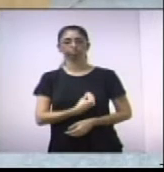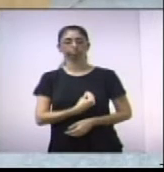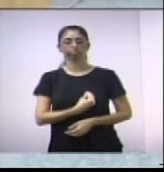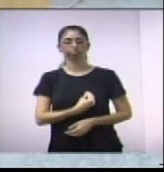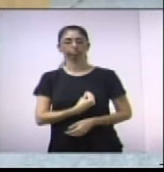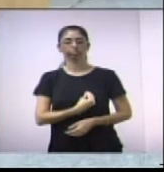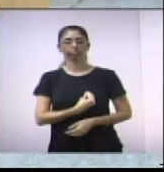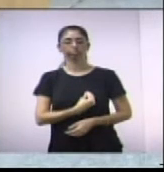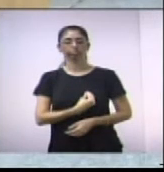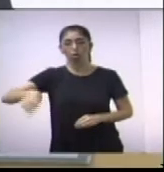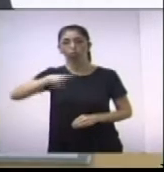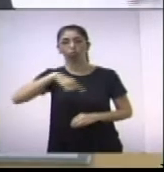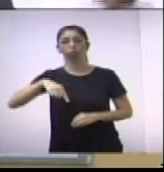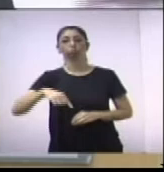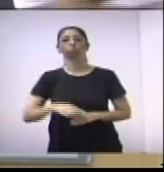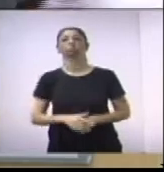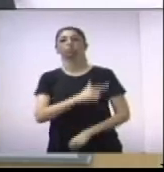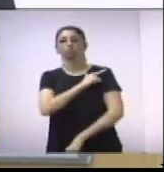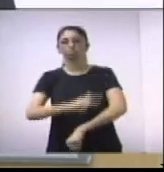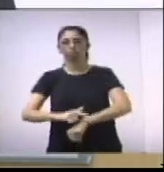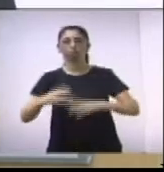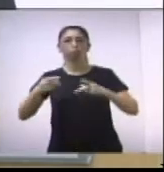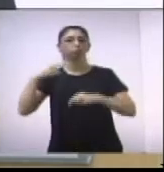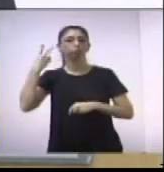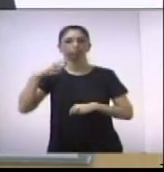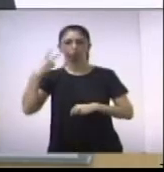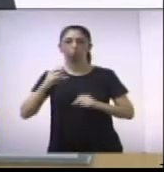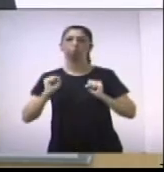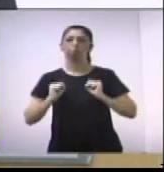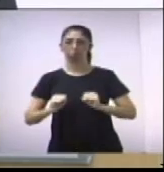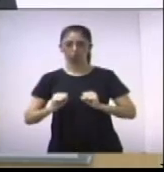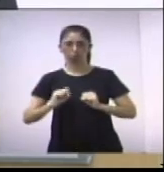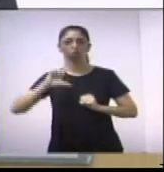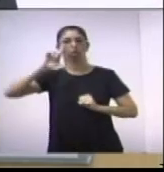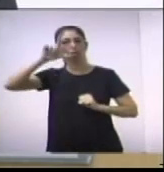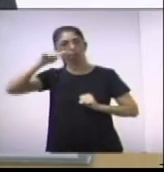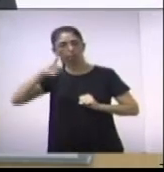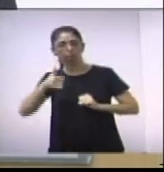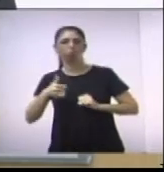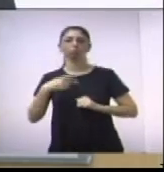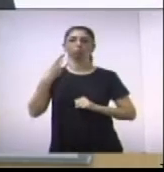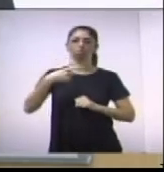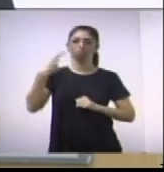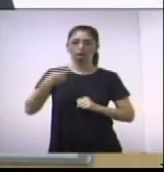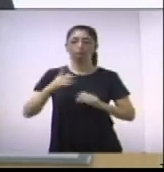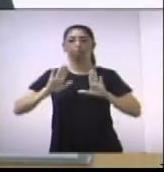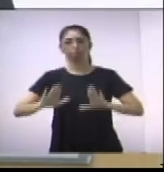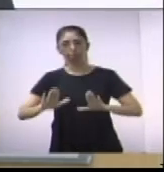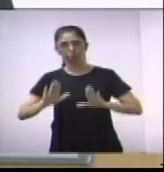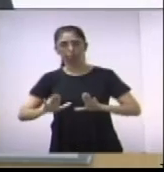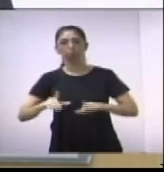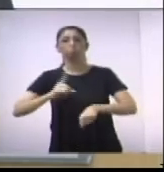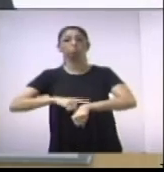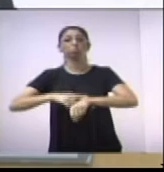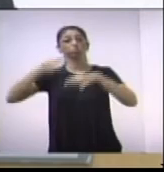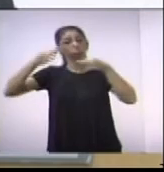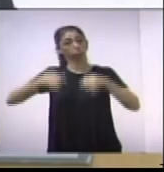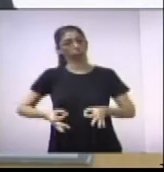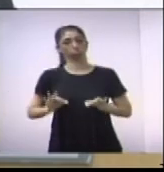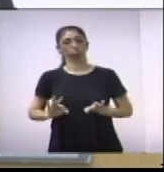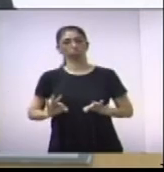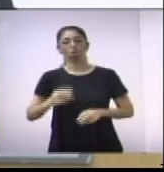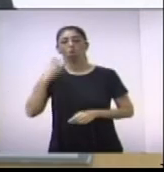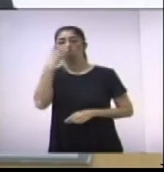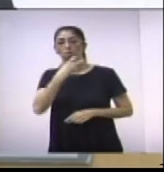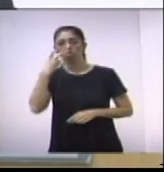senhores respeitassem os vereadores. Pode se manifestar assim que o vereador acabar de falar, mas com respeito eu peço, por favor, para